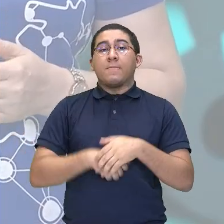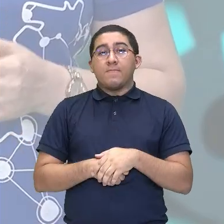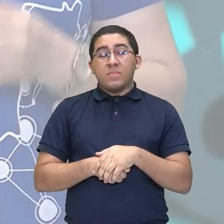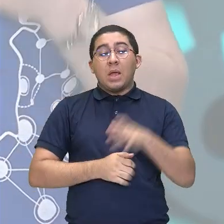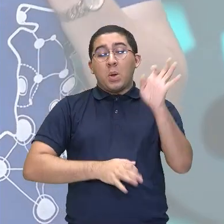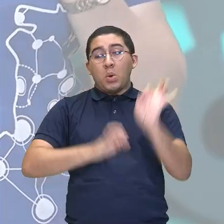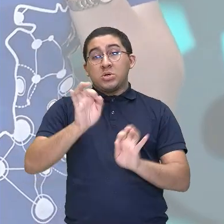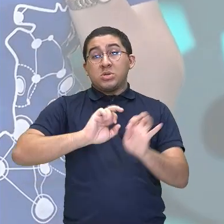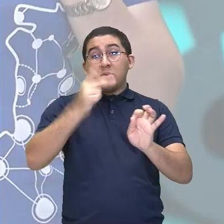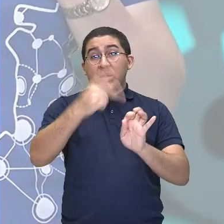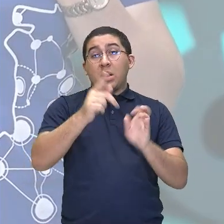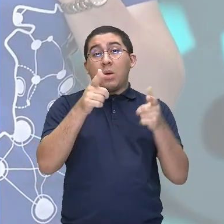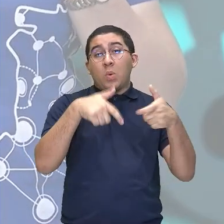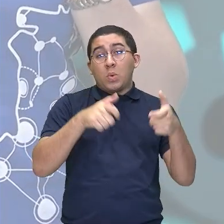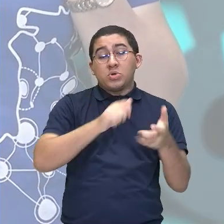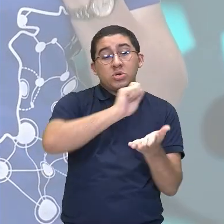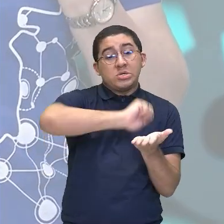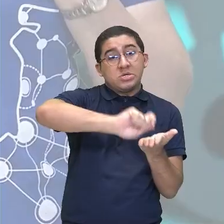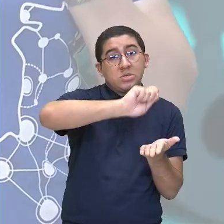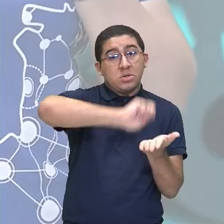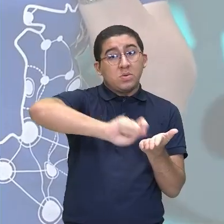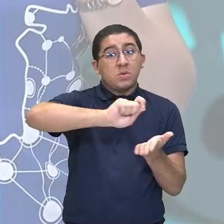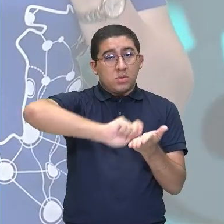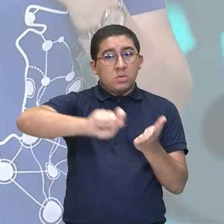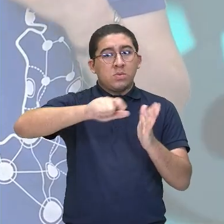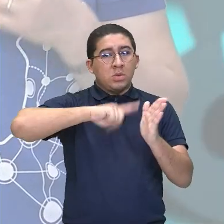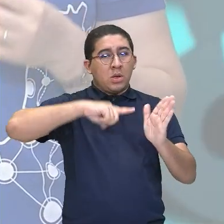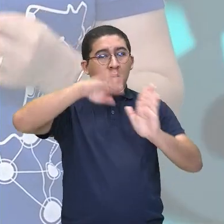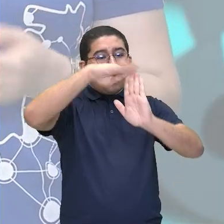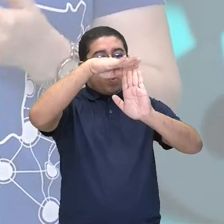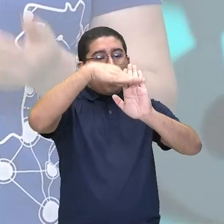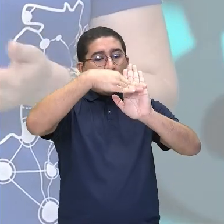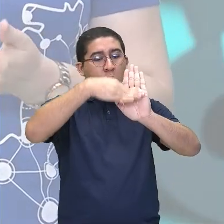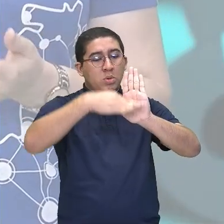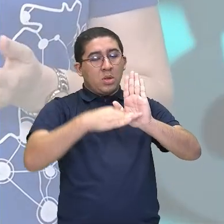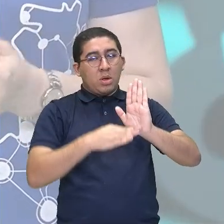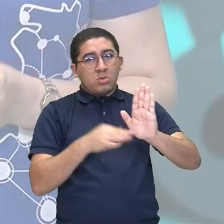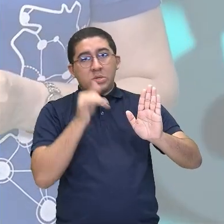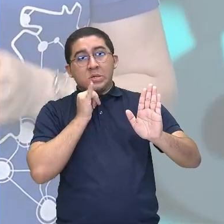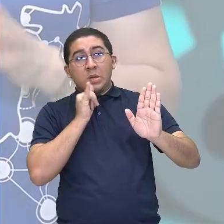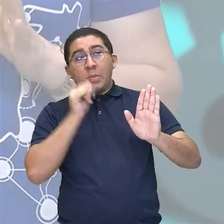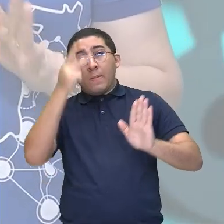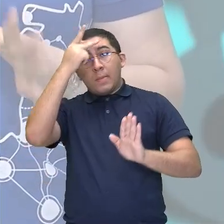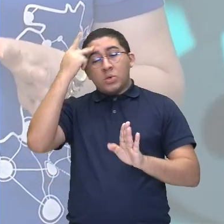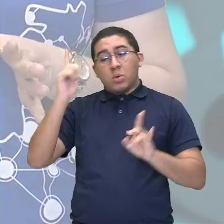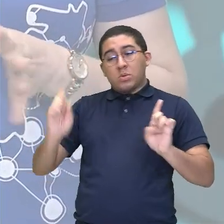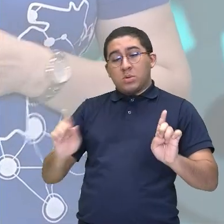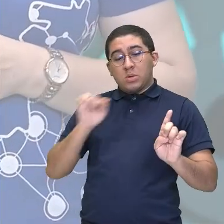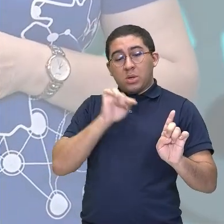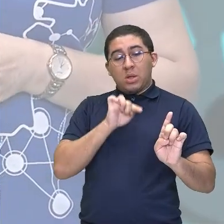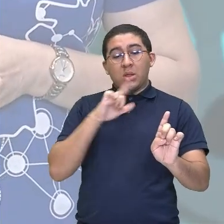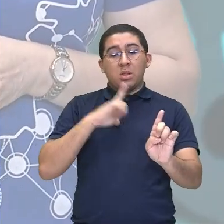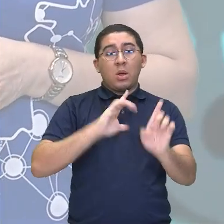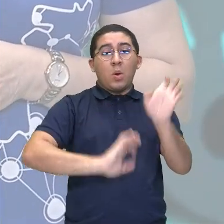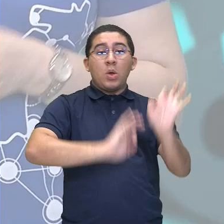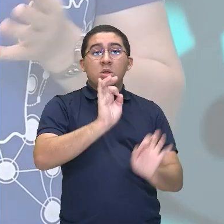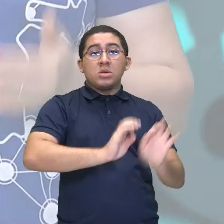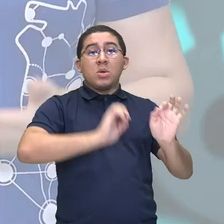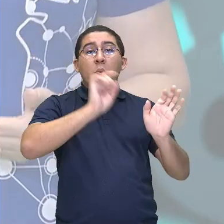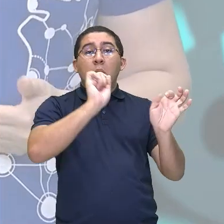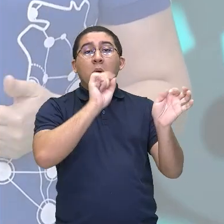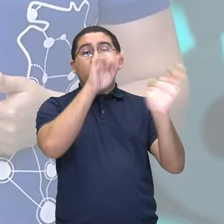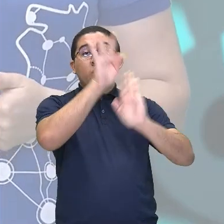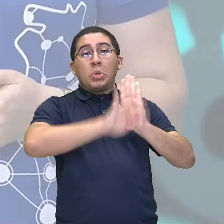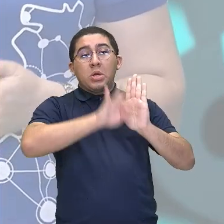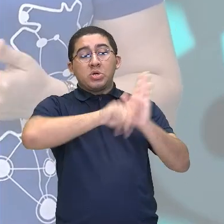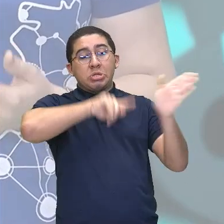forma escrita, né, no caso o script, né, de quando o entrevistador organiza ali o